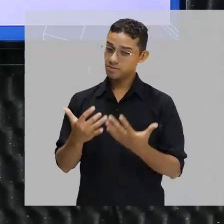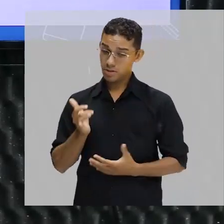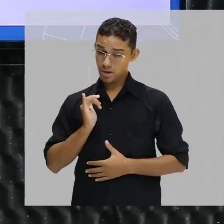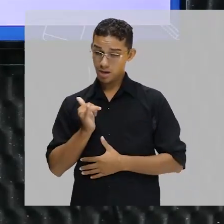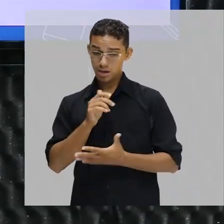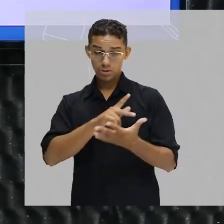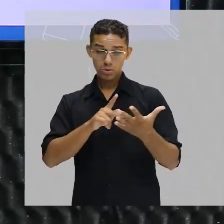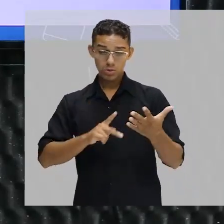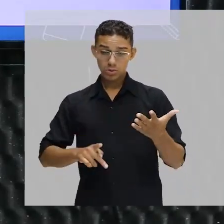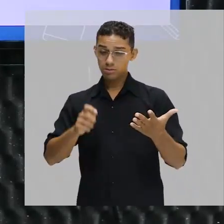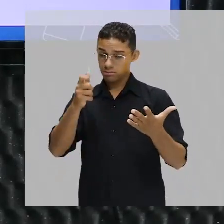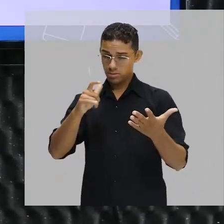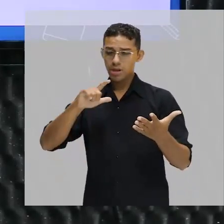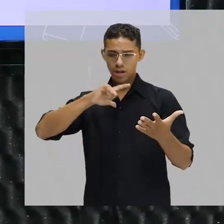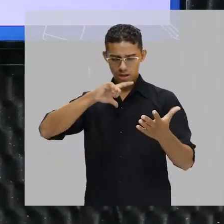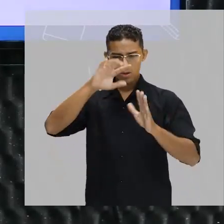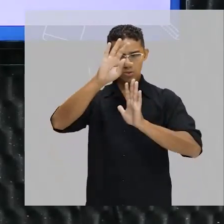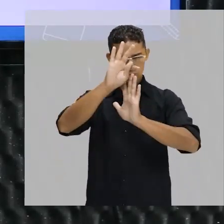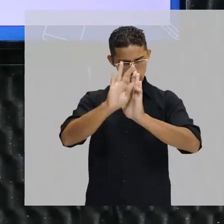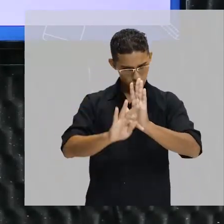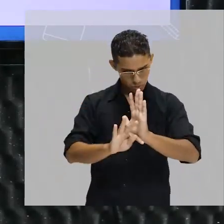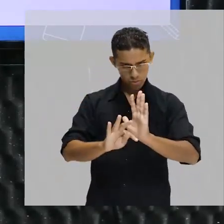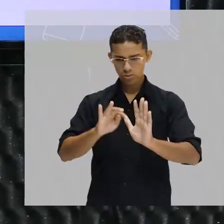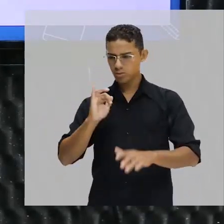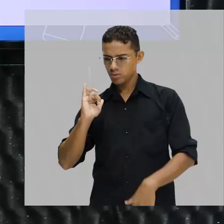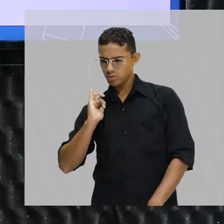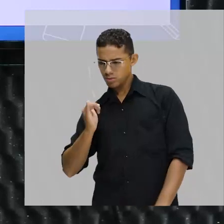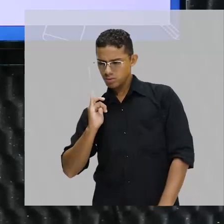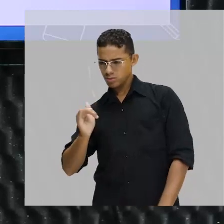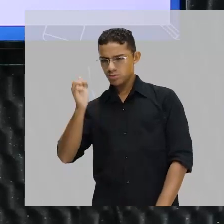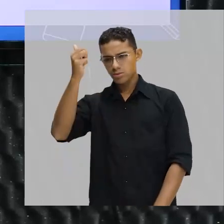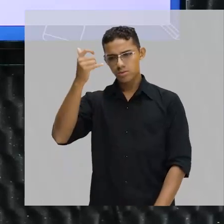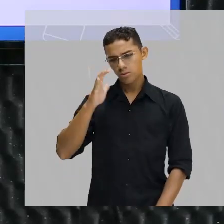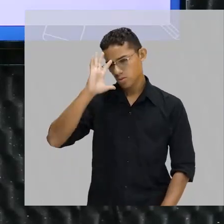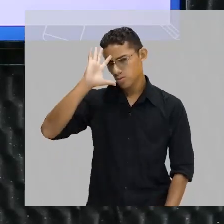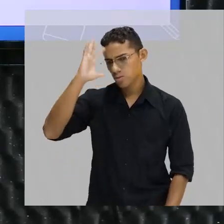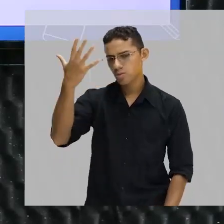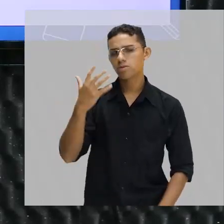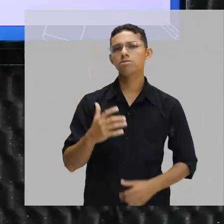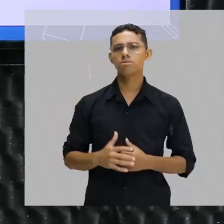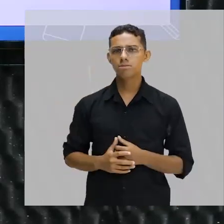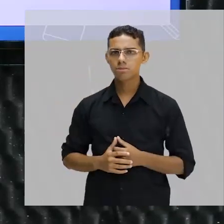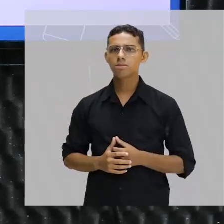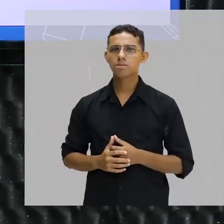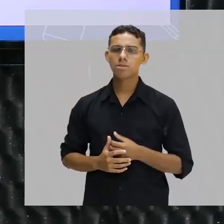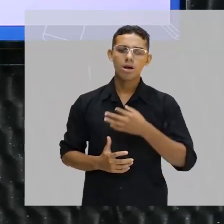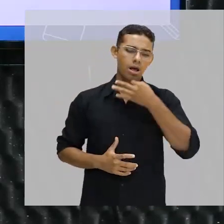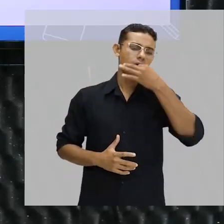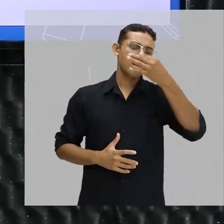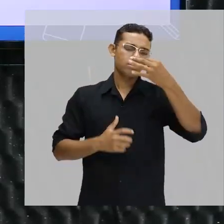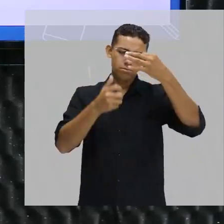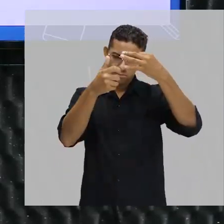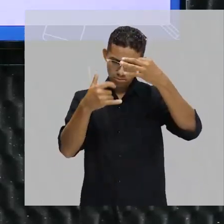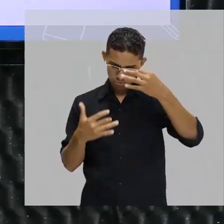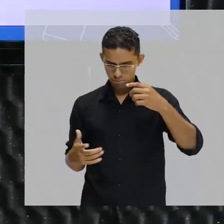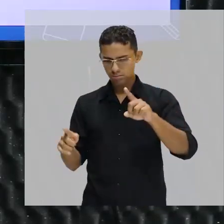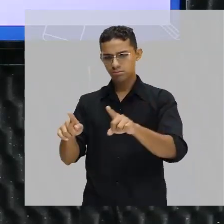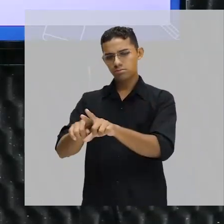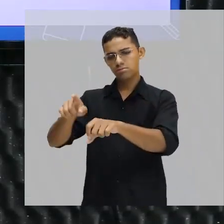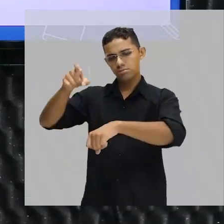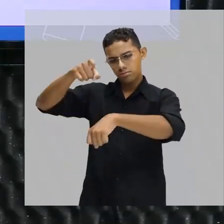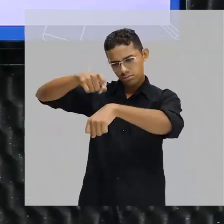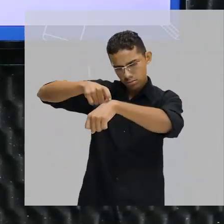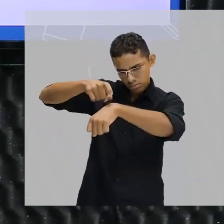verdade, trata-se de um texto narrativo. Ele está narrando um acontecimento. Ele situa o acontecimento no tempo, né?